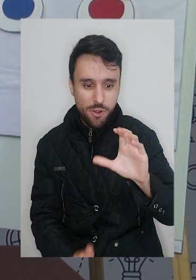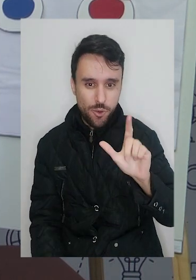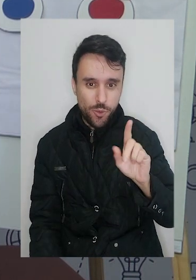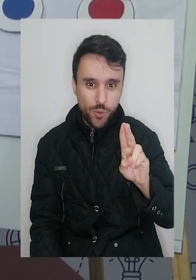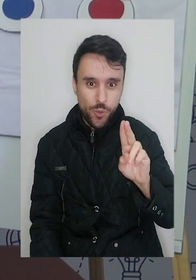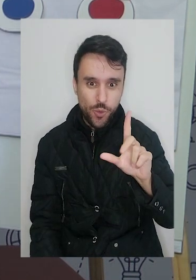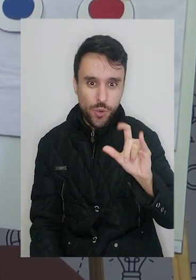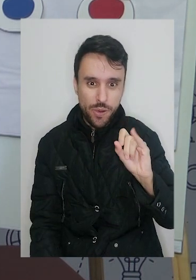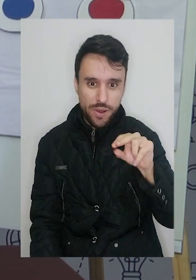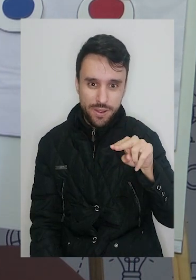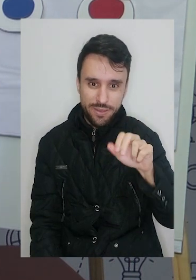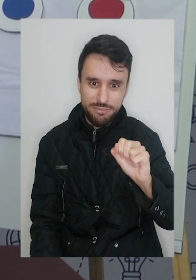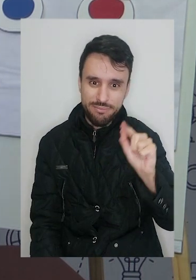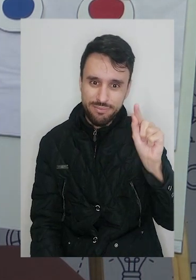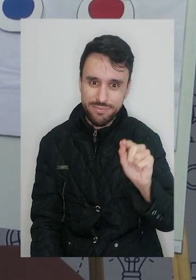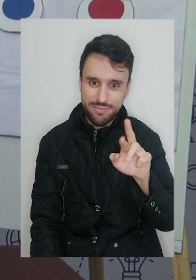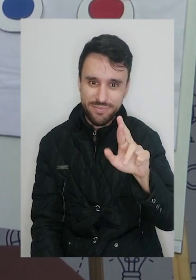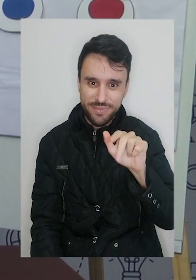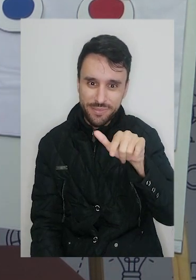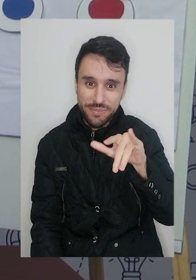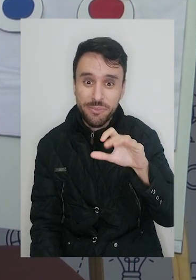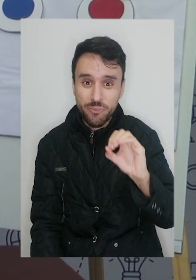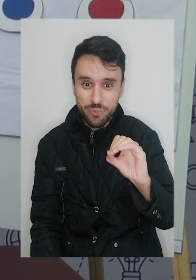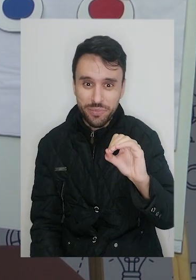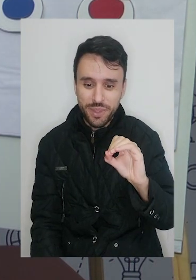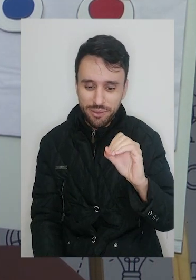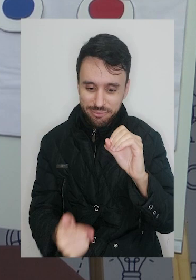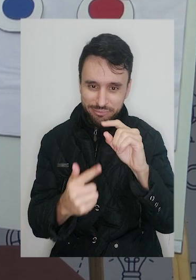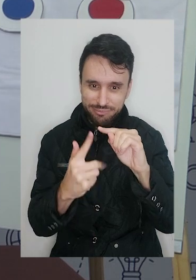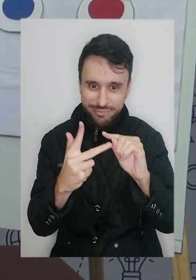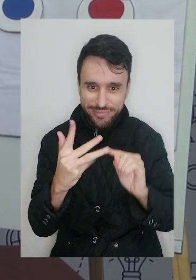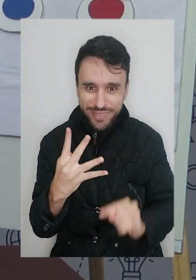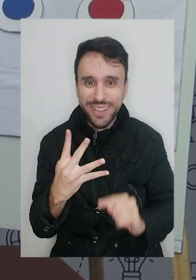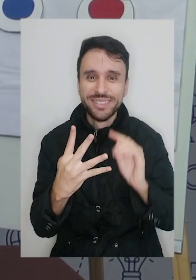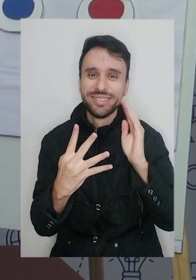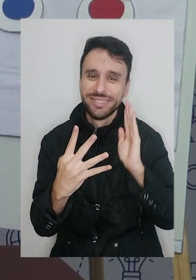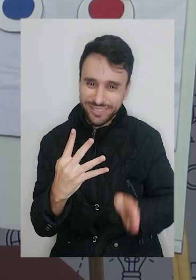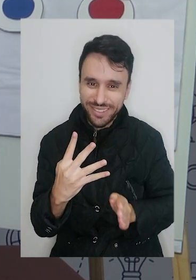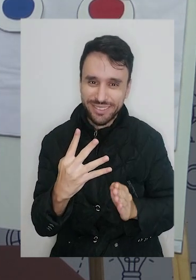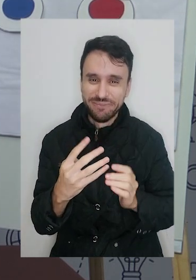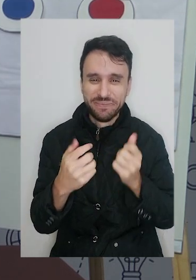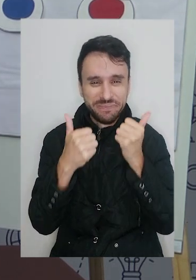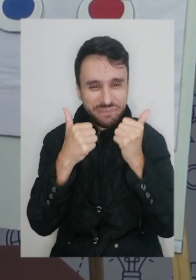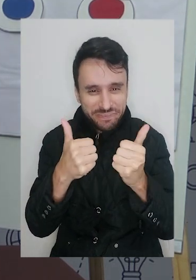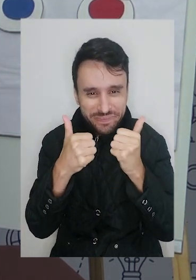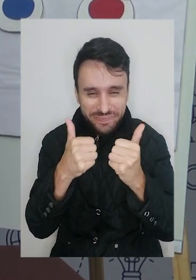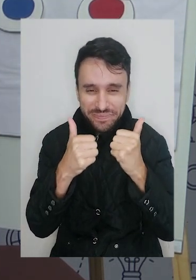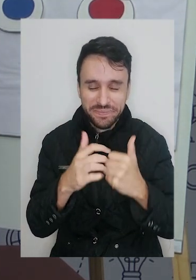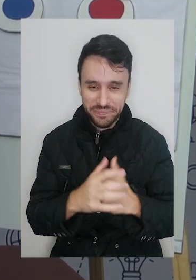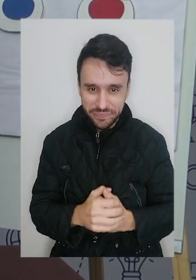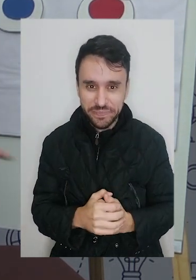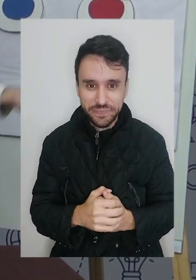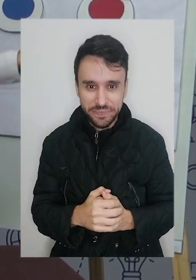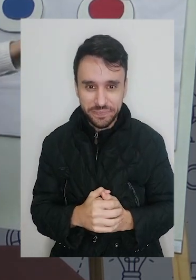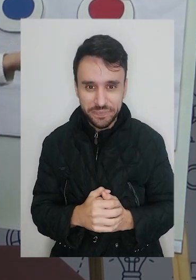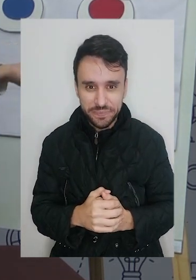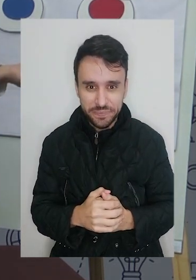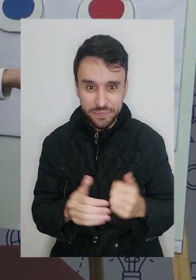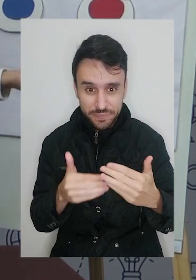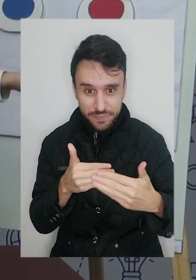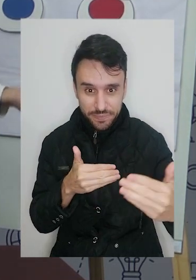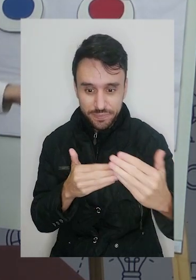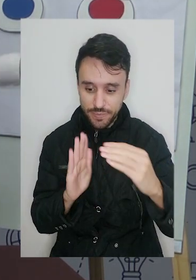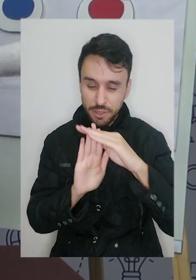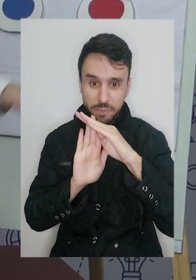culinário. Encontramos todos os termômetros. Muito bem. E agora, vamos ver a